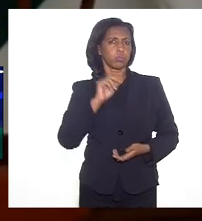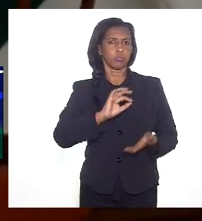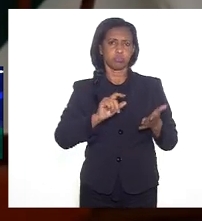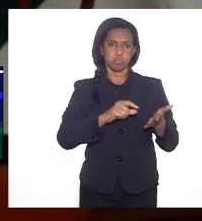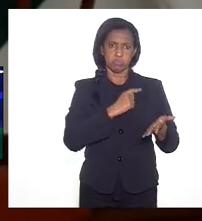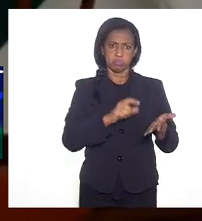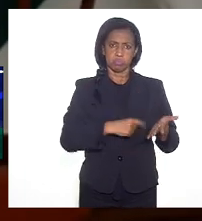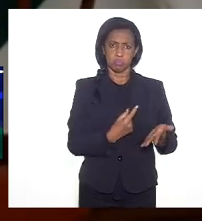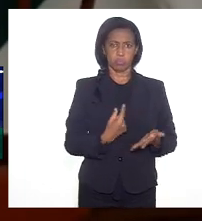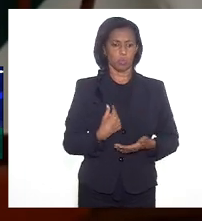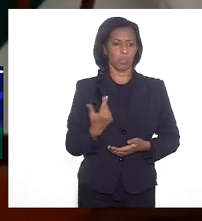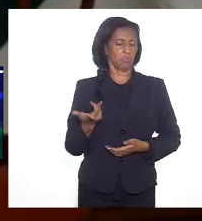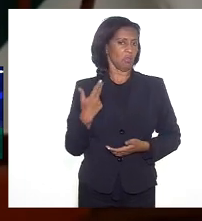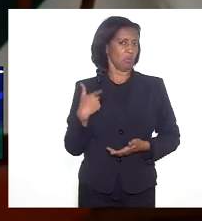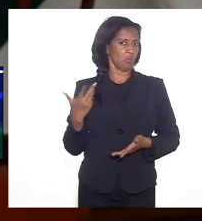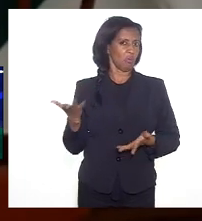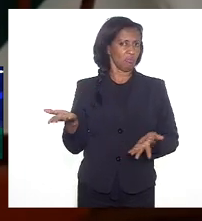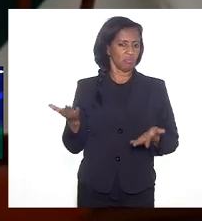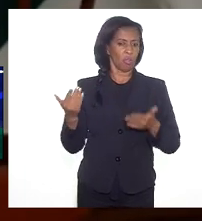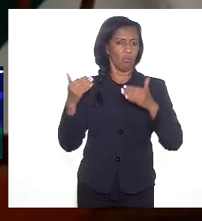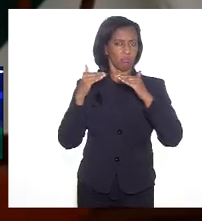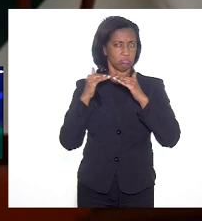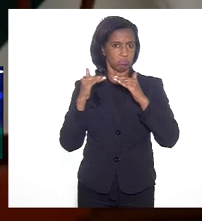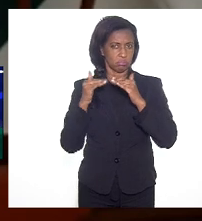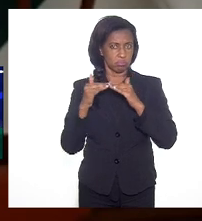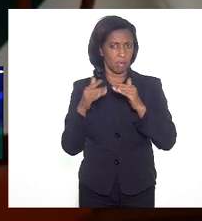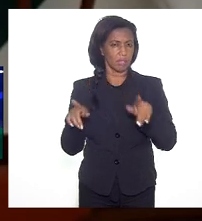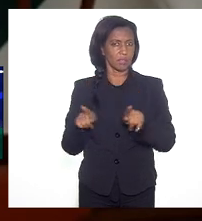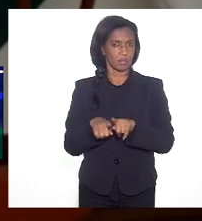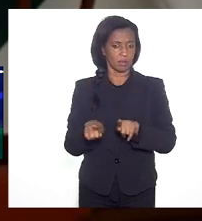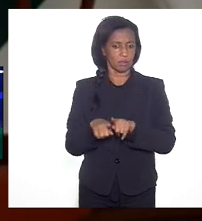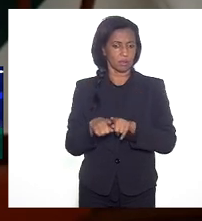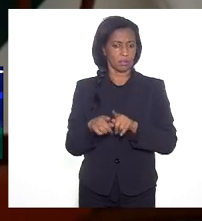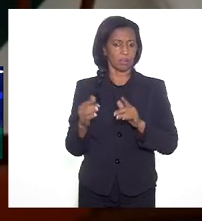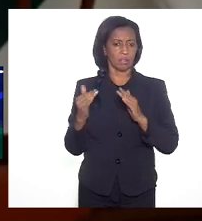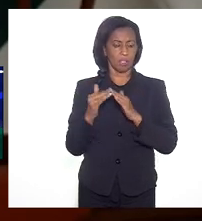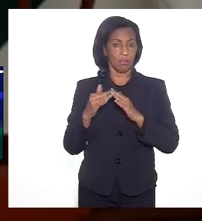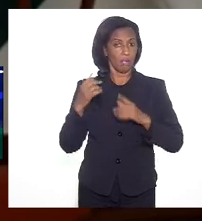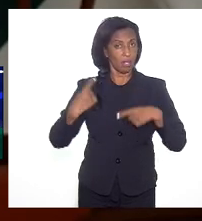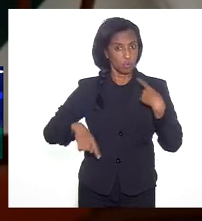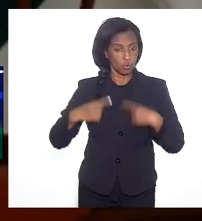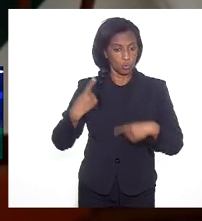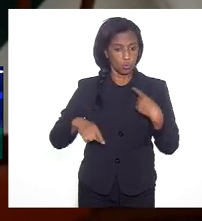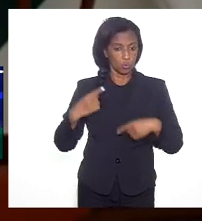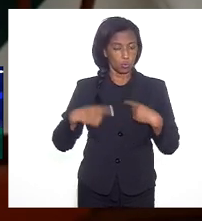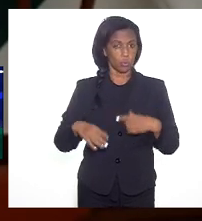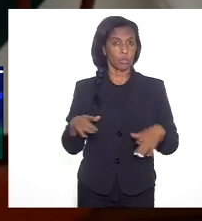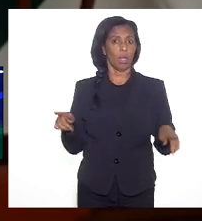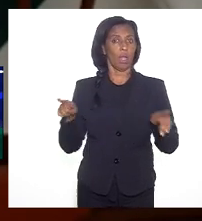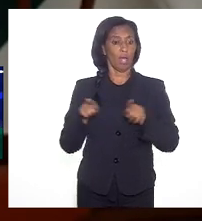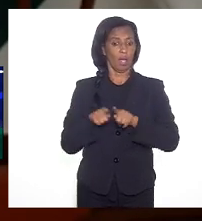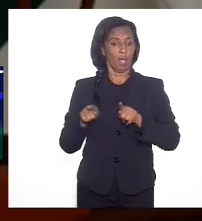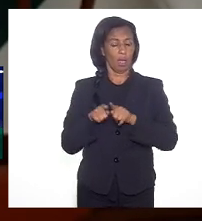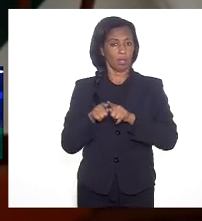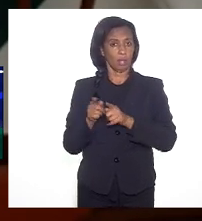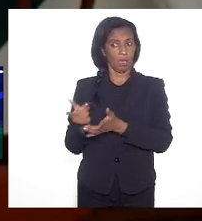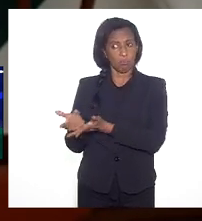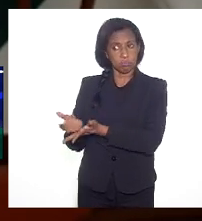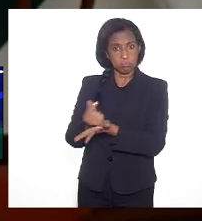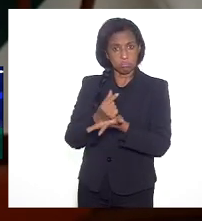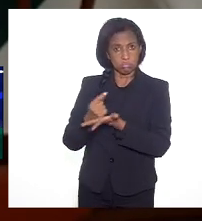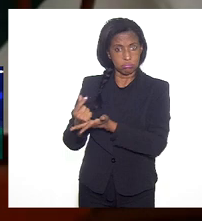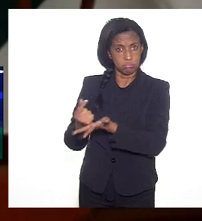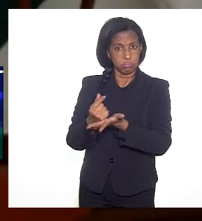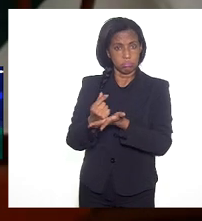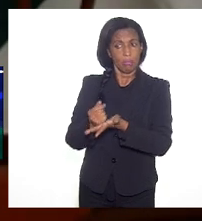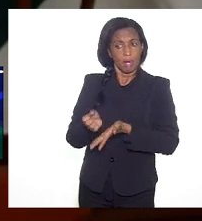dizer que não só sou favorável mas também só a favor que a gente discuta até na questão da comissão de orçamento para que se dê